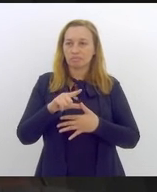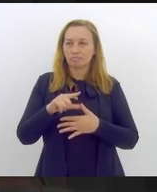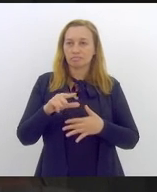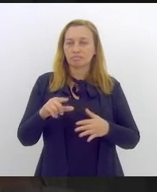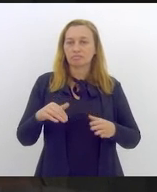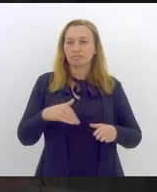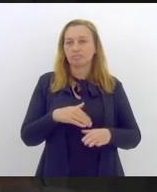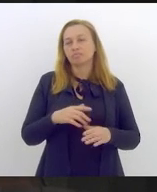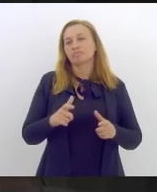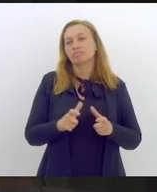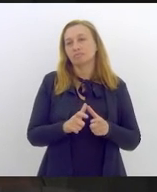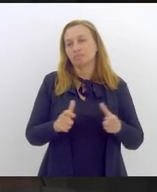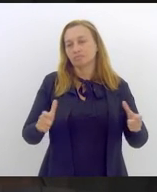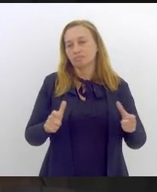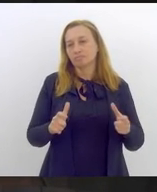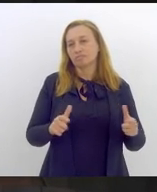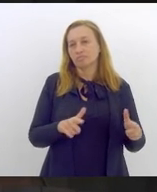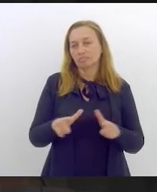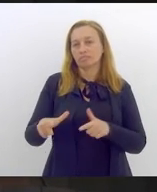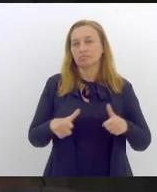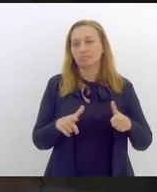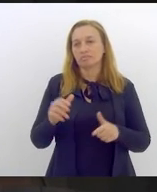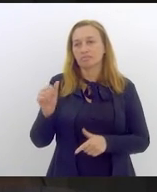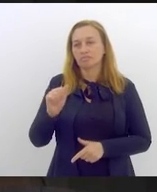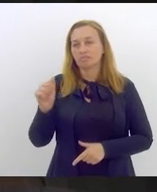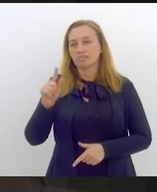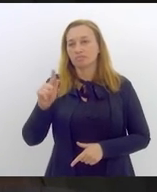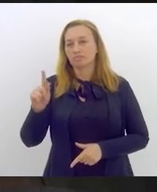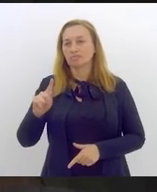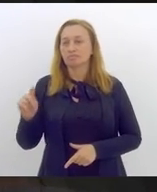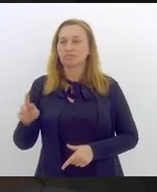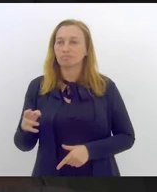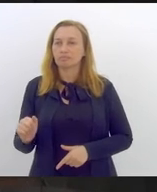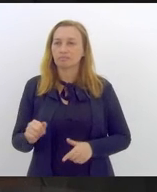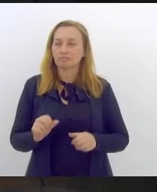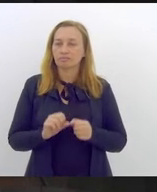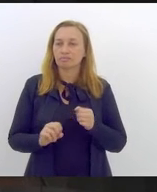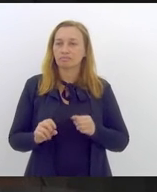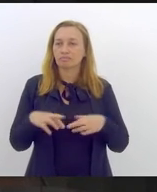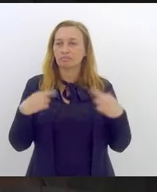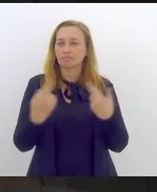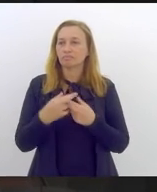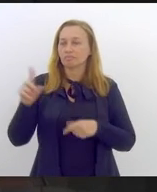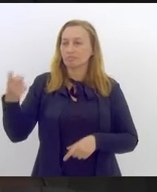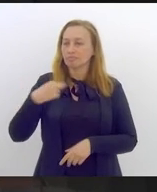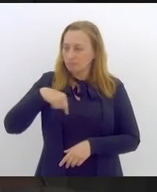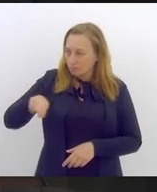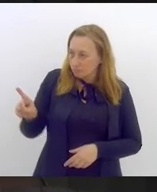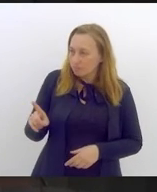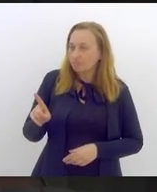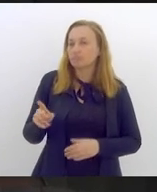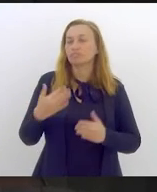Rocinha tudo enfim Dona Alzira Leite fazia reuniões ali e uma vez eu fui que eu estudei e meus irmãos estudaram na mesma escola pública